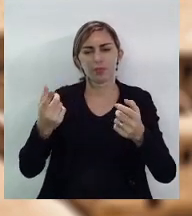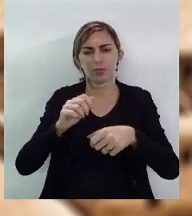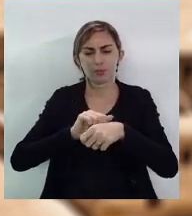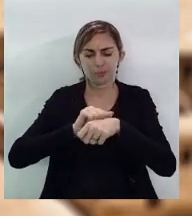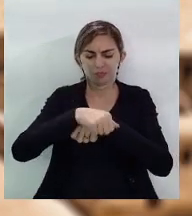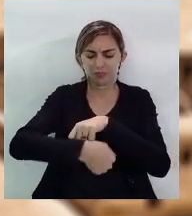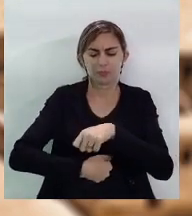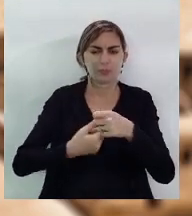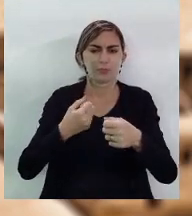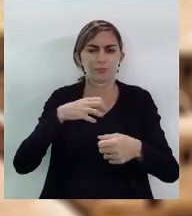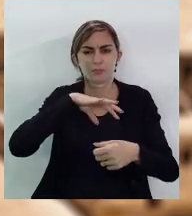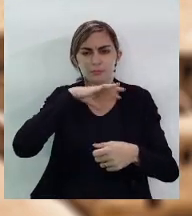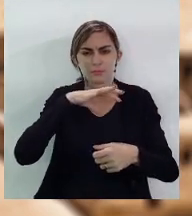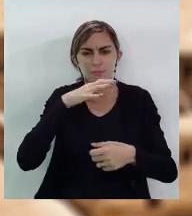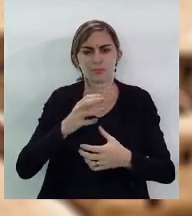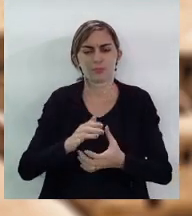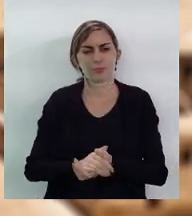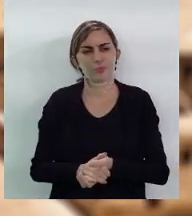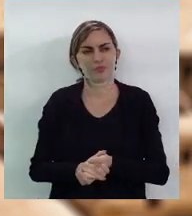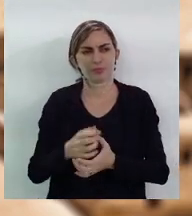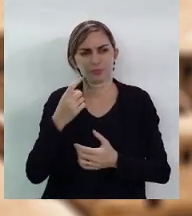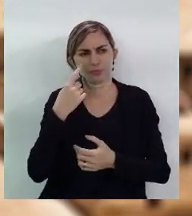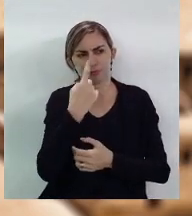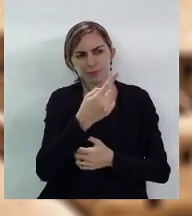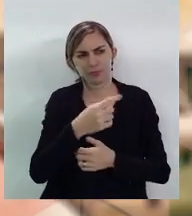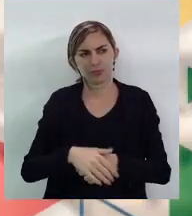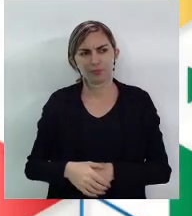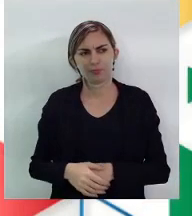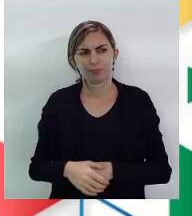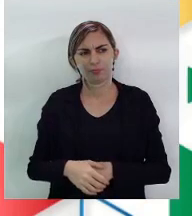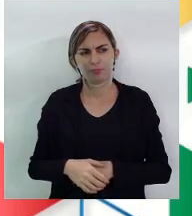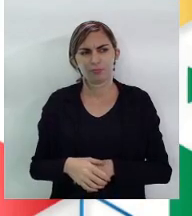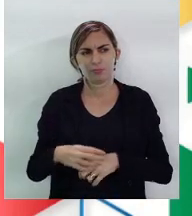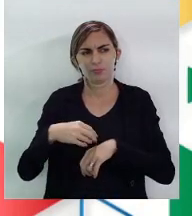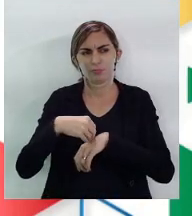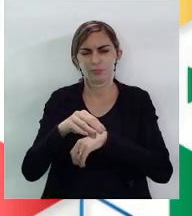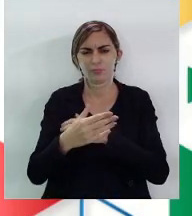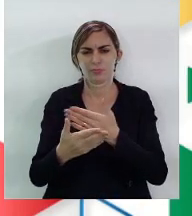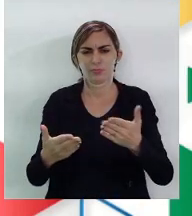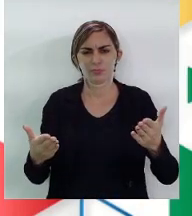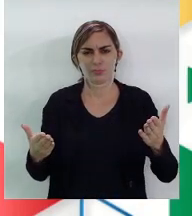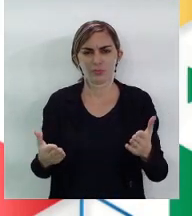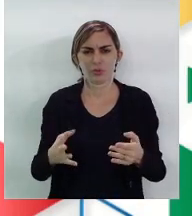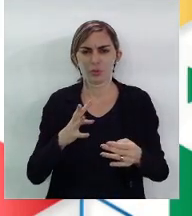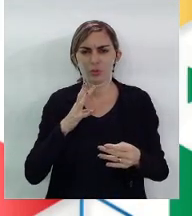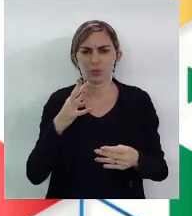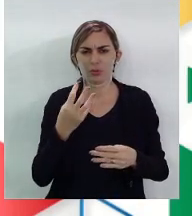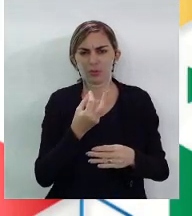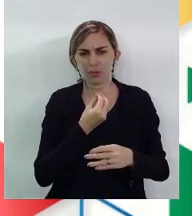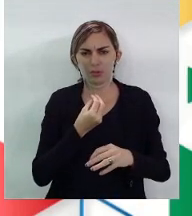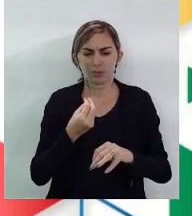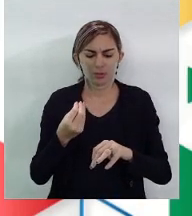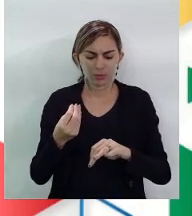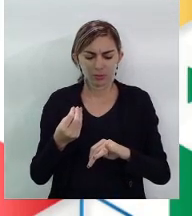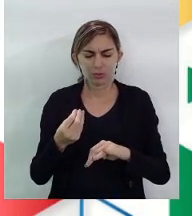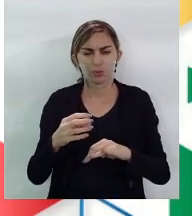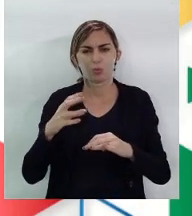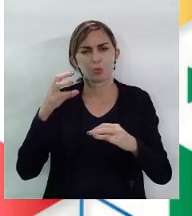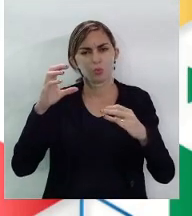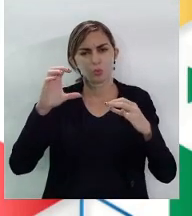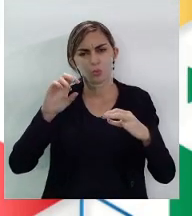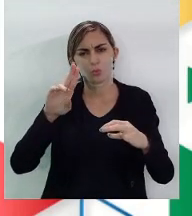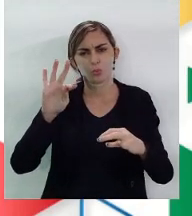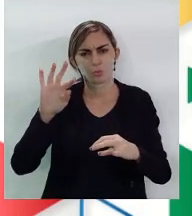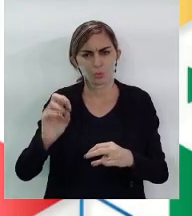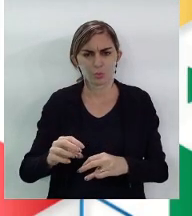de animais. Vamos ver aqui? Olhem só na tela o que eu trago para vocês. Conhecimento de ritos. Os cultos